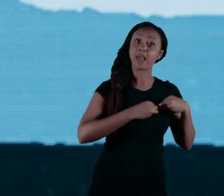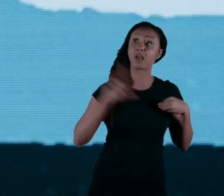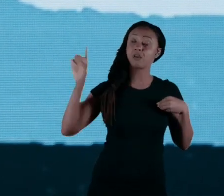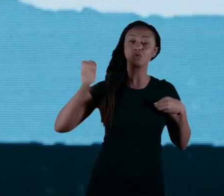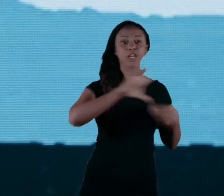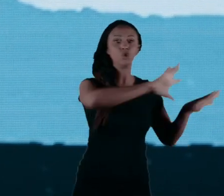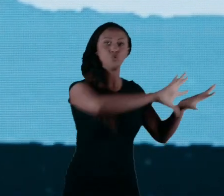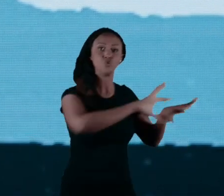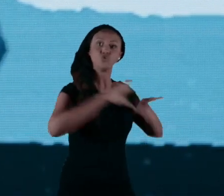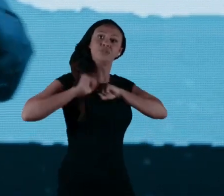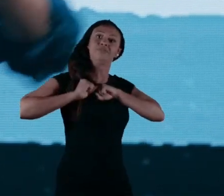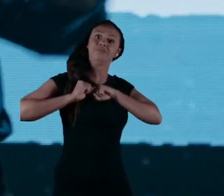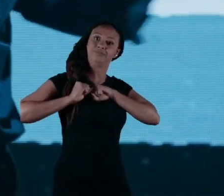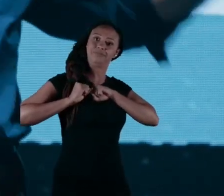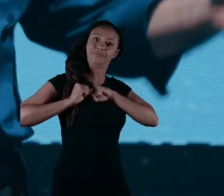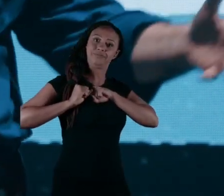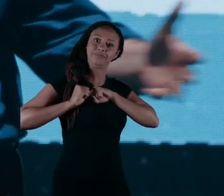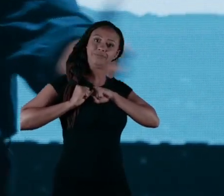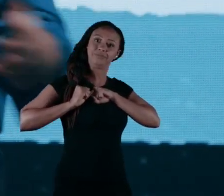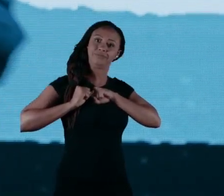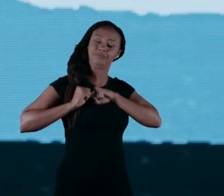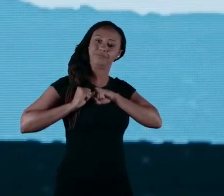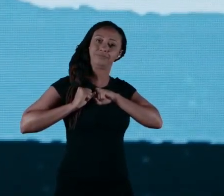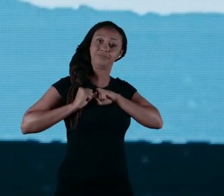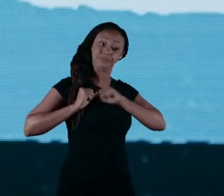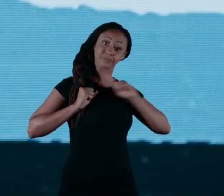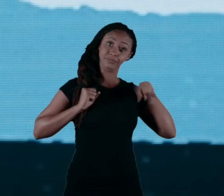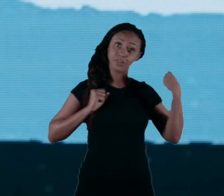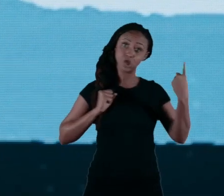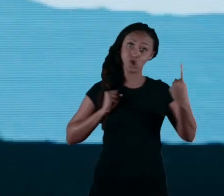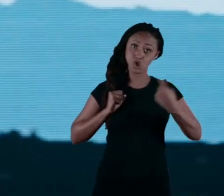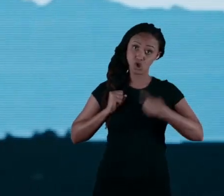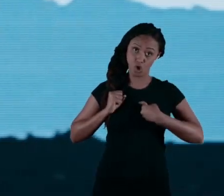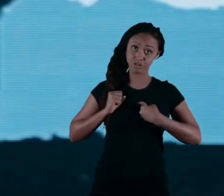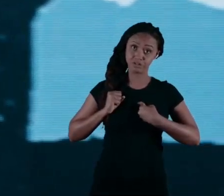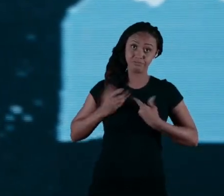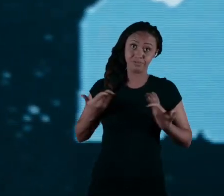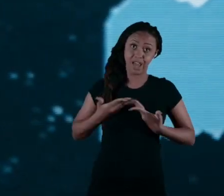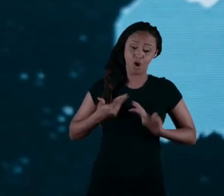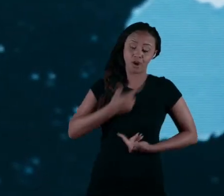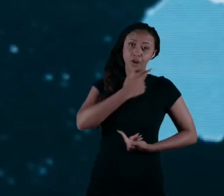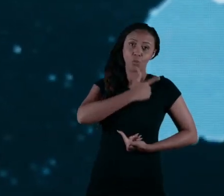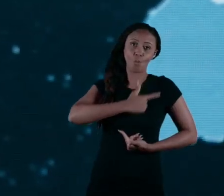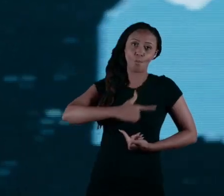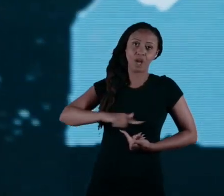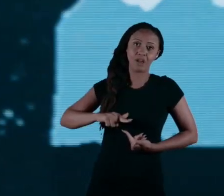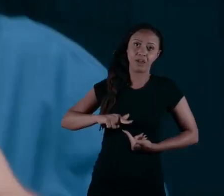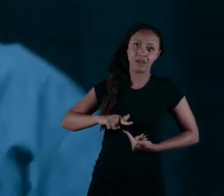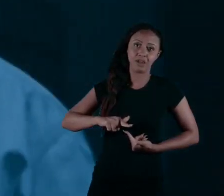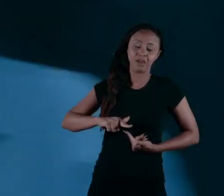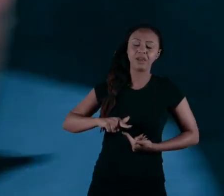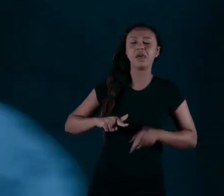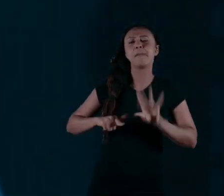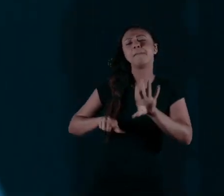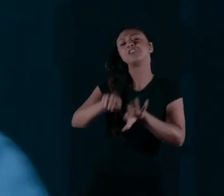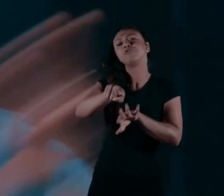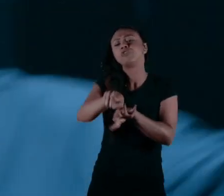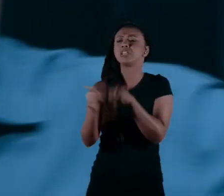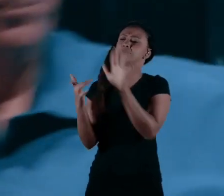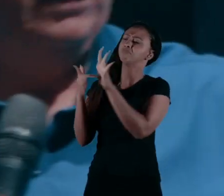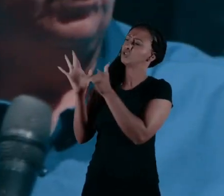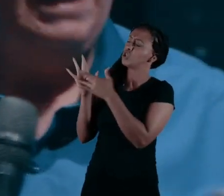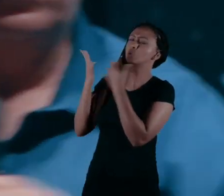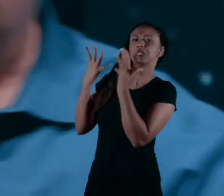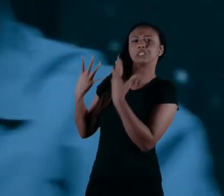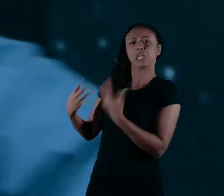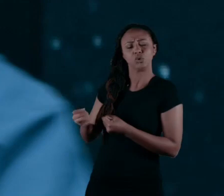transmitiu a absolvição da sua justiça. Só que você se converteu, seus pecados